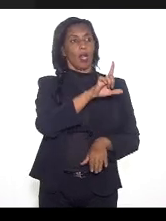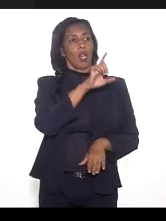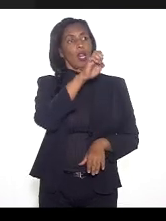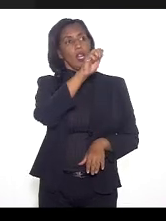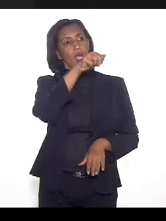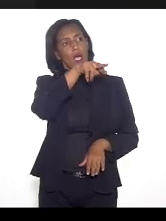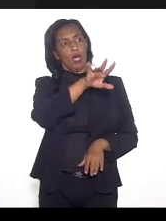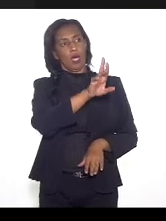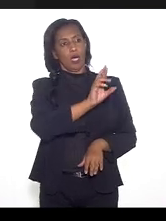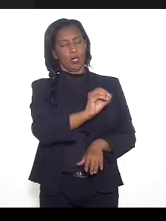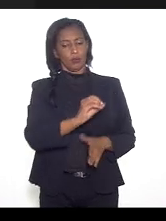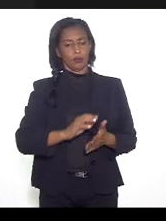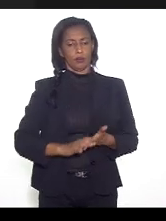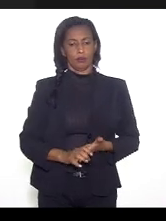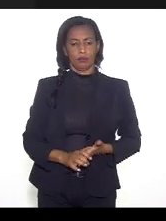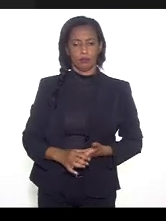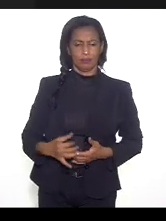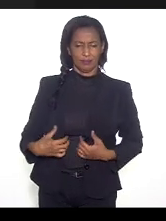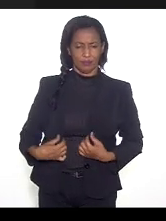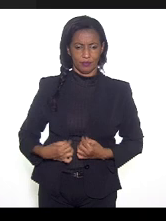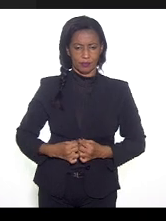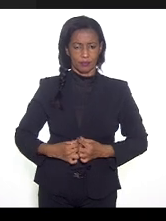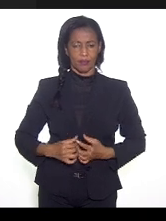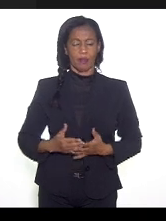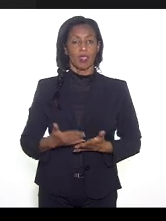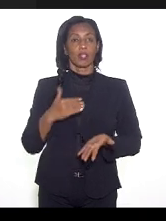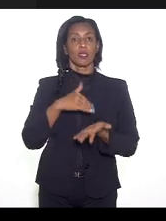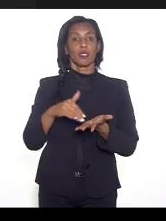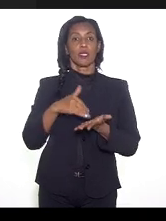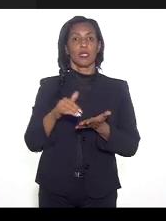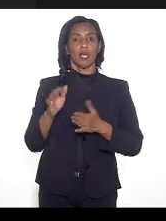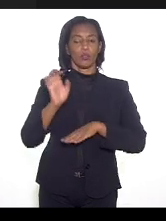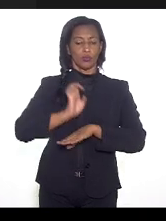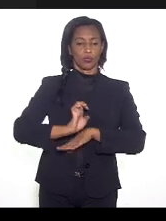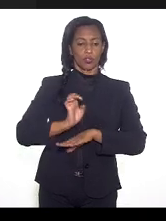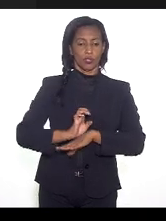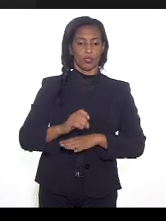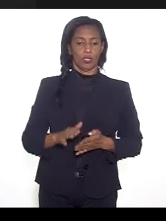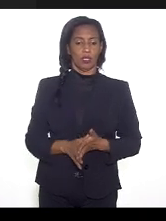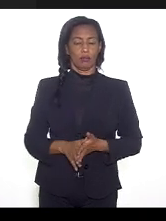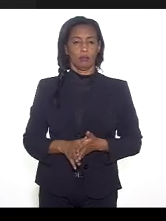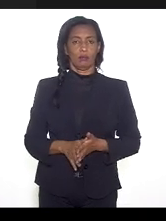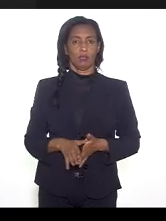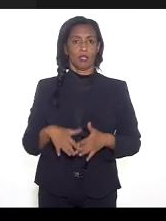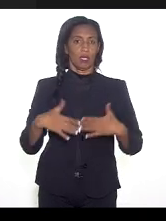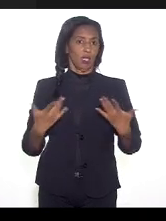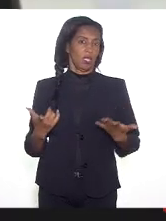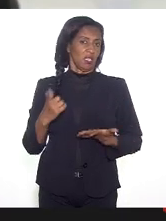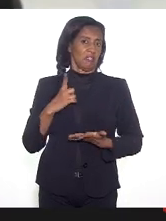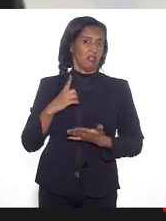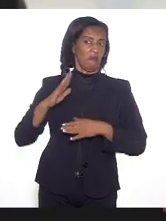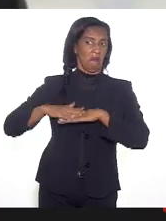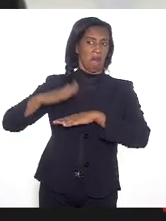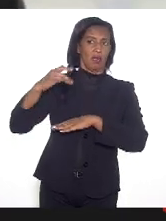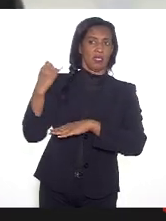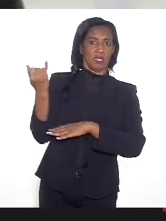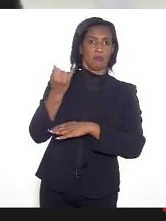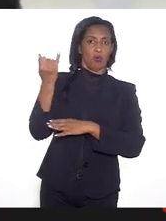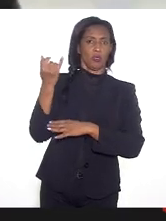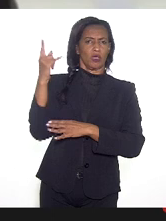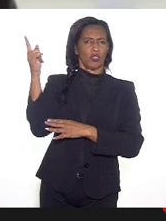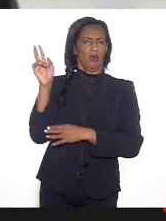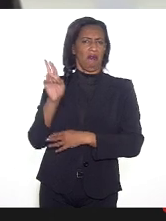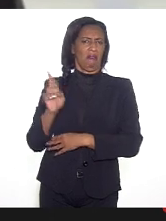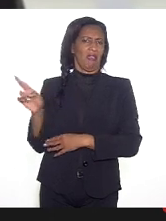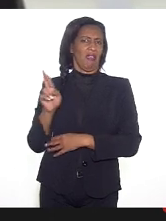Monteiro, chefe da corporação, secretário de Estado, e que teve algo mais importante a fazer em Realengo do